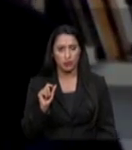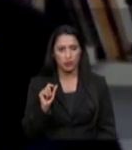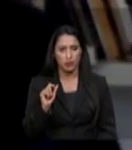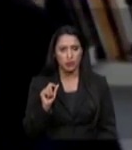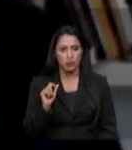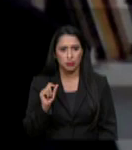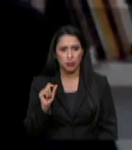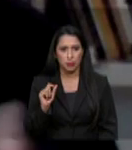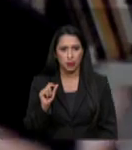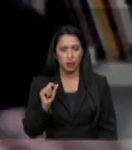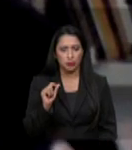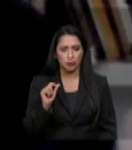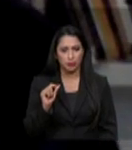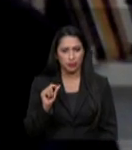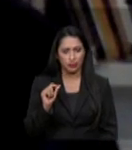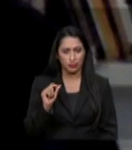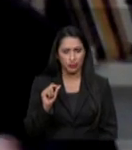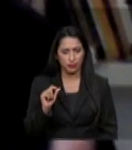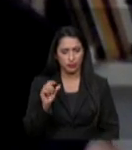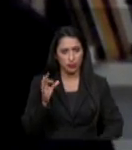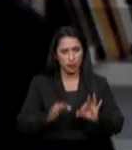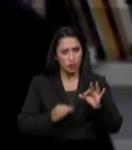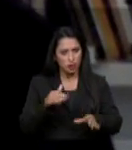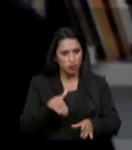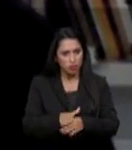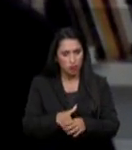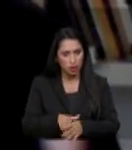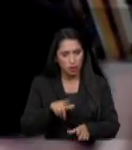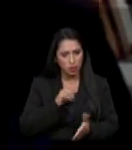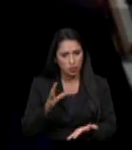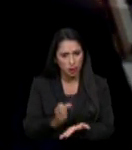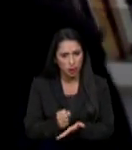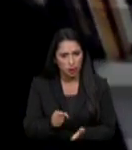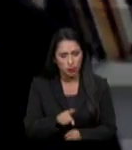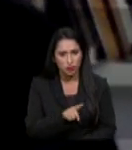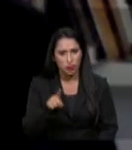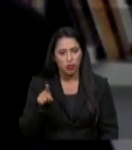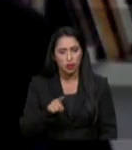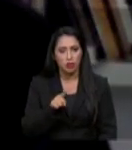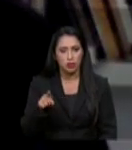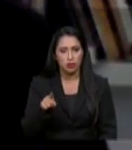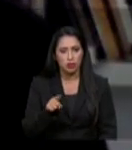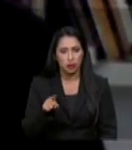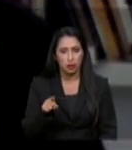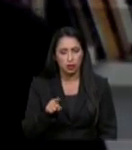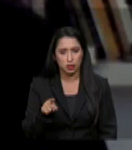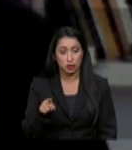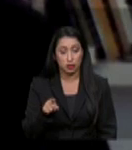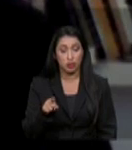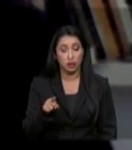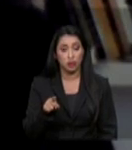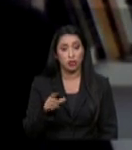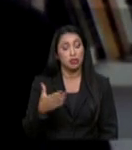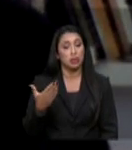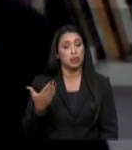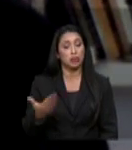nós não queremos uma justiça eleitoral foi que vocês vocês são tão pequenos tão